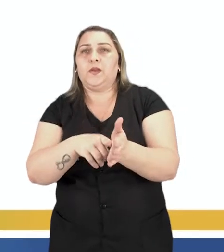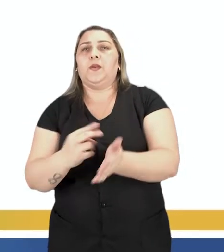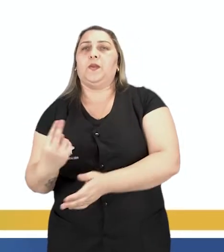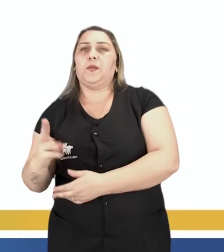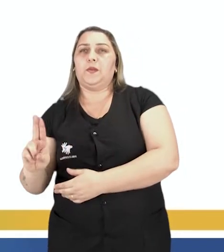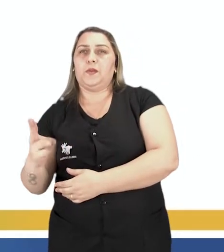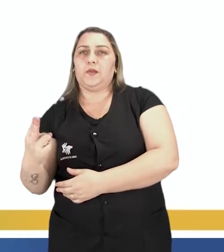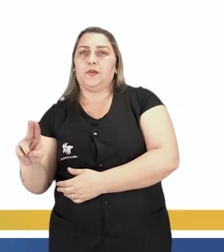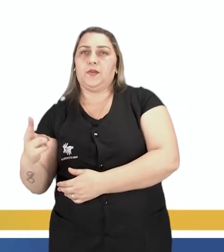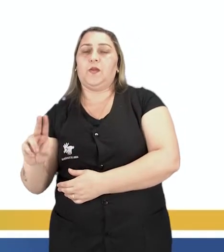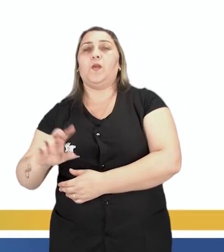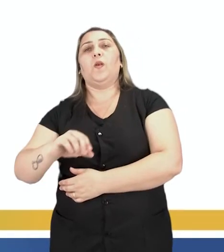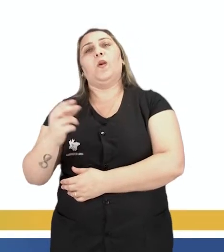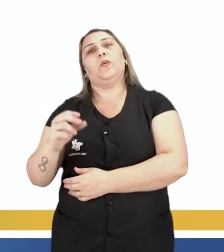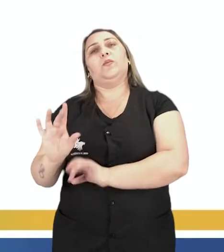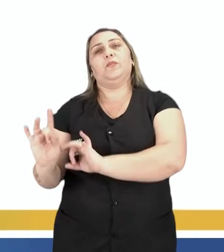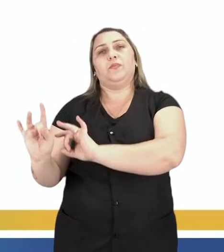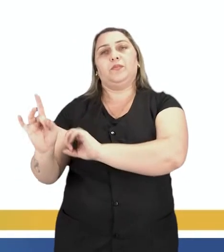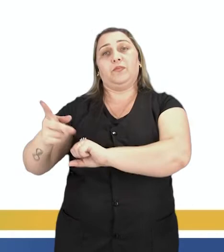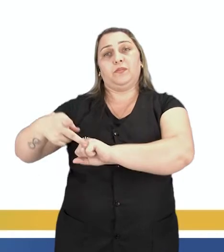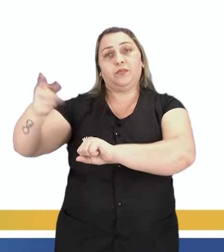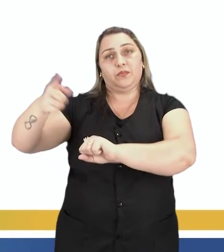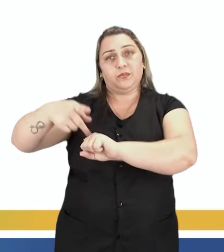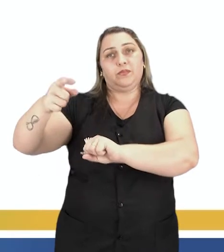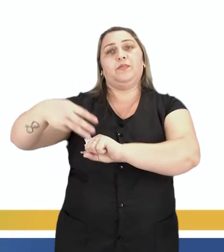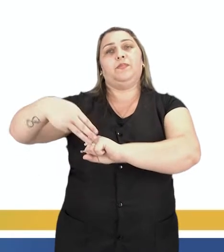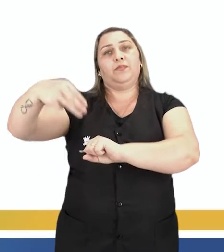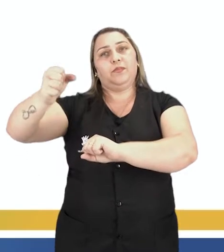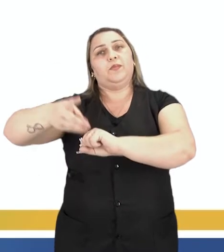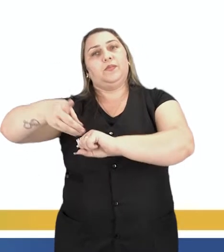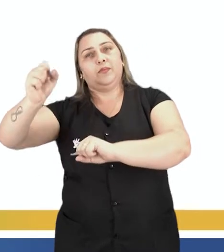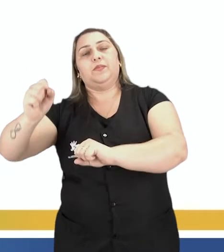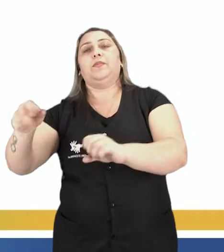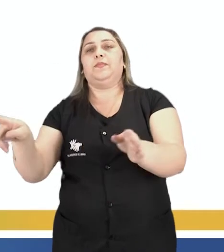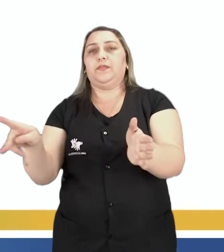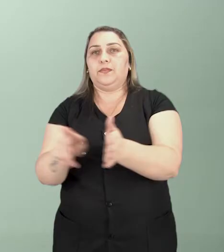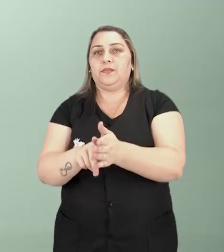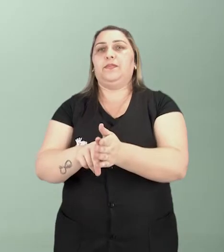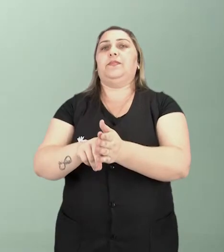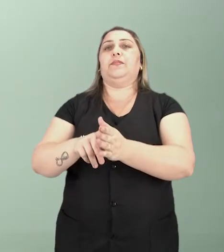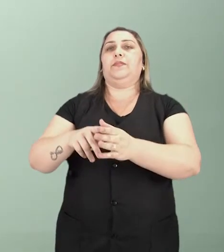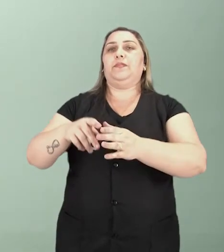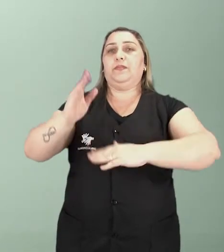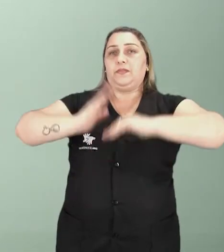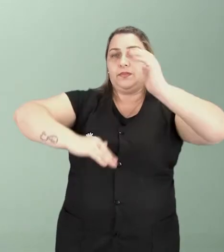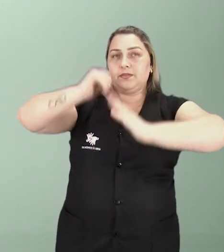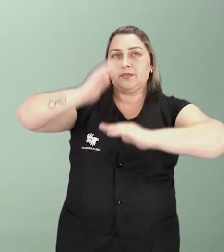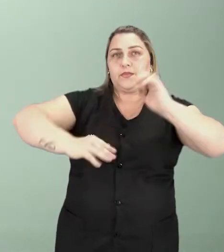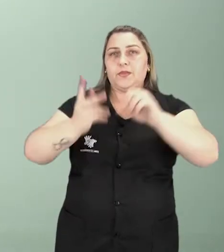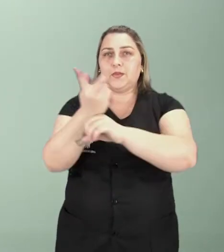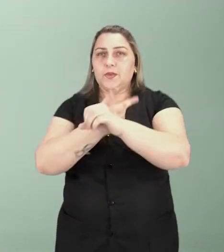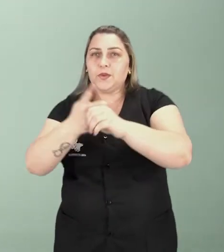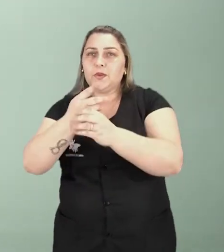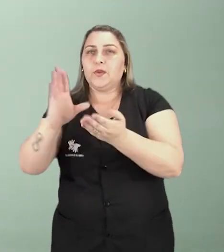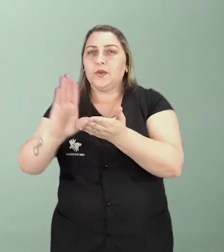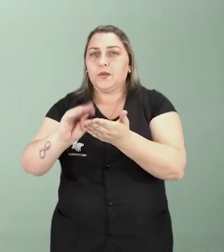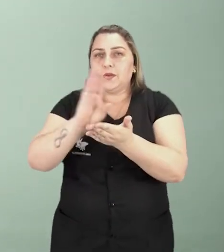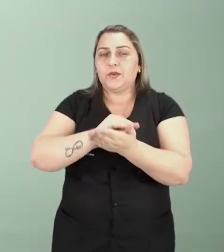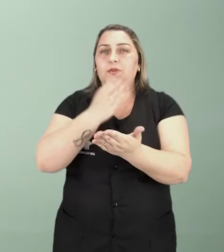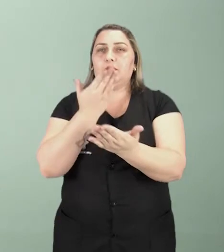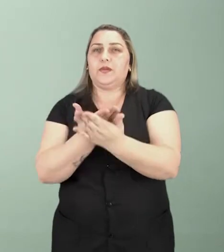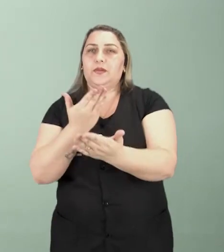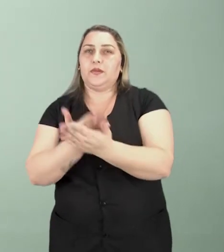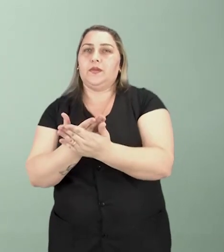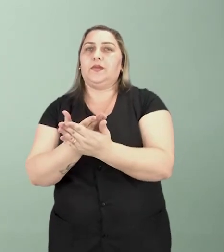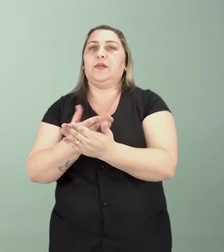universidades ou grandes especialistas da área, tá, gente? Então, sempre a melhor maneira é você procurar por artigos, por estudos, né? Se